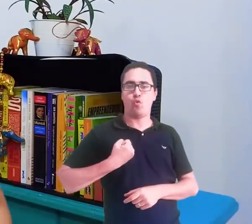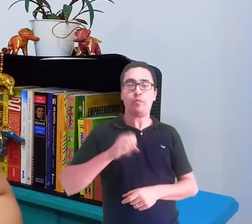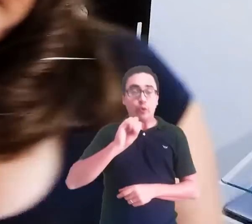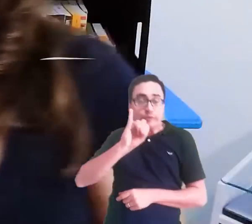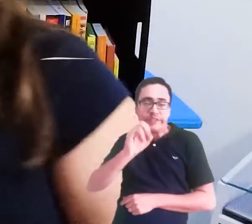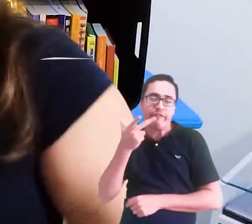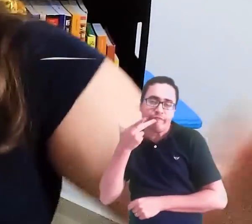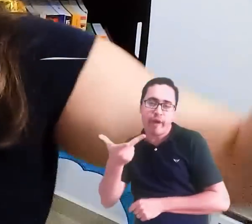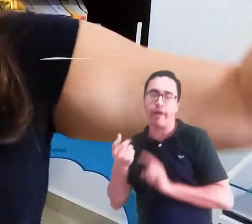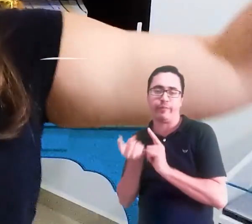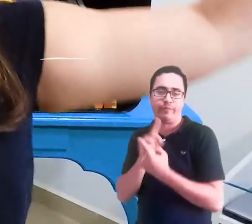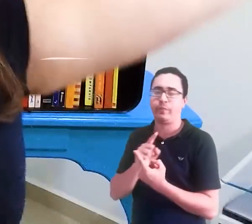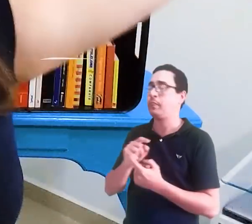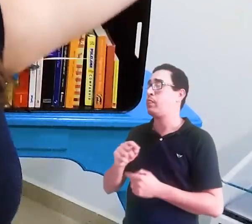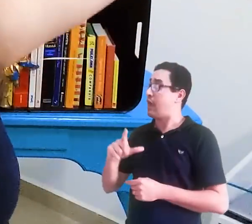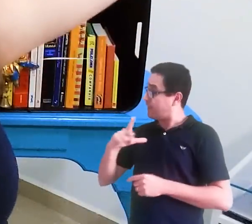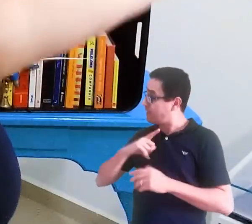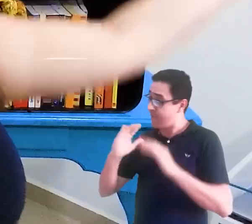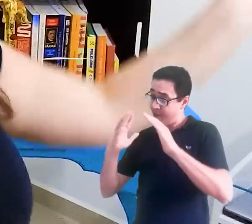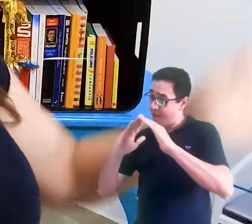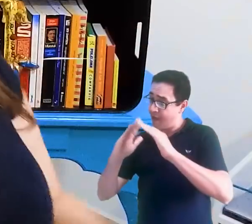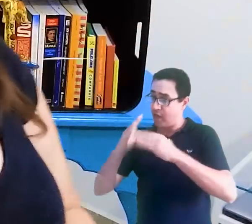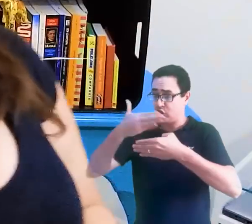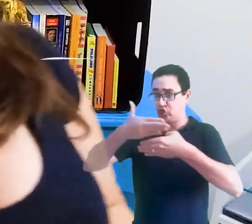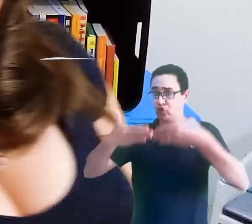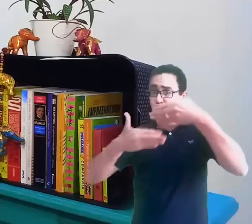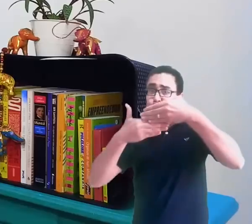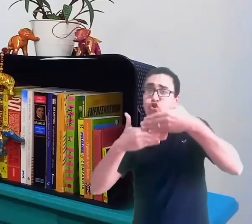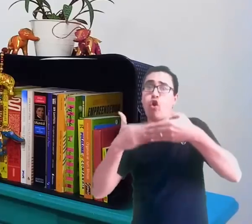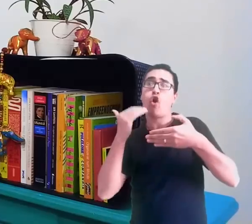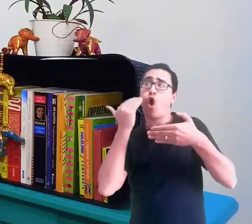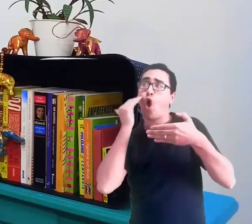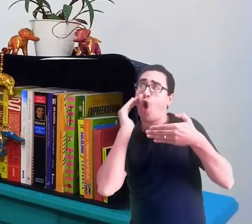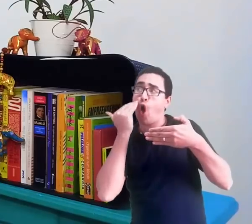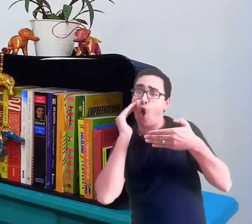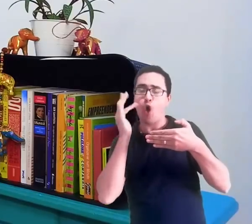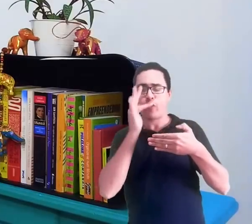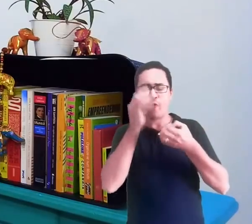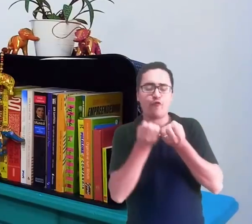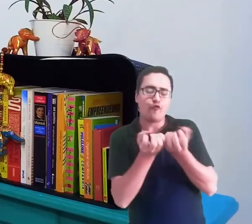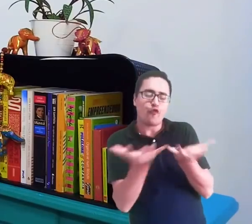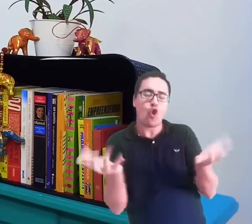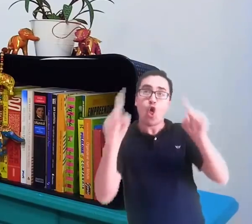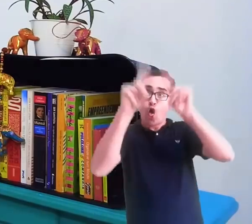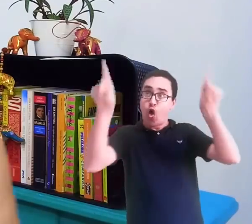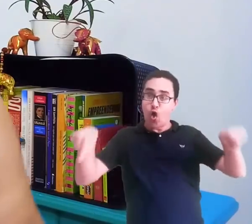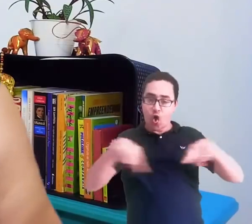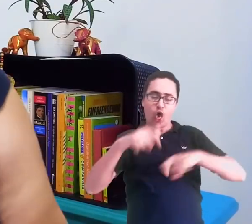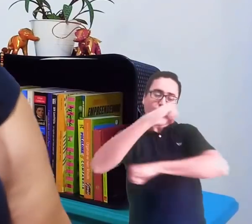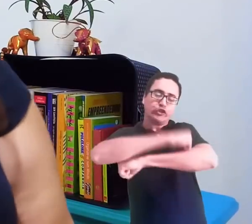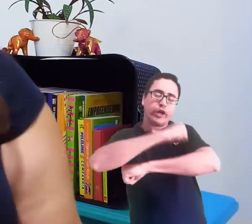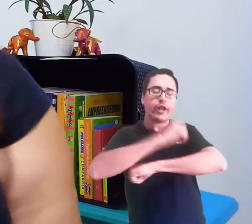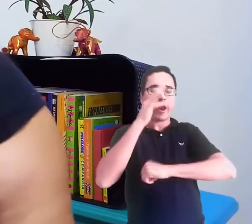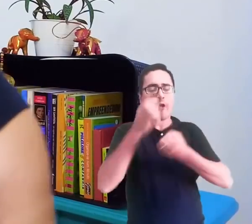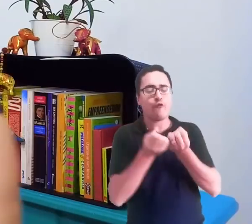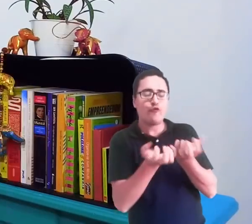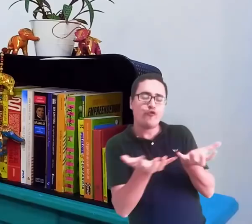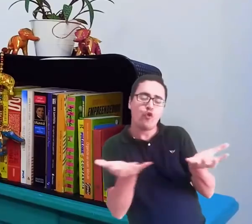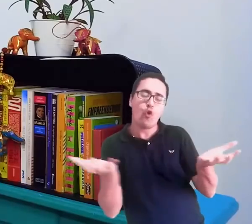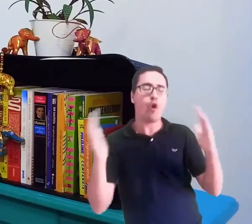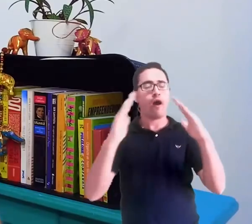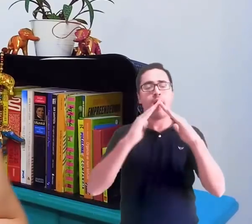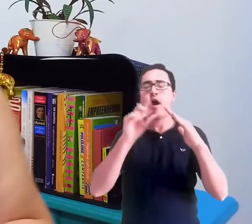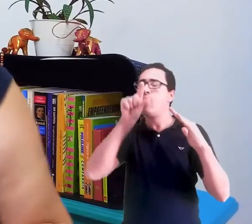diz, tem uma linda casa de tijolos cor-de-rosa com gerânios nas janelas e pombos no